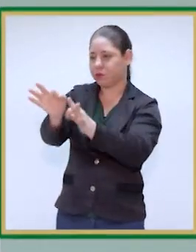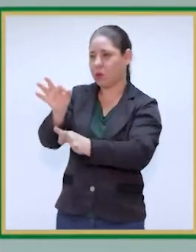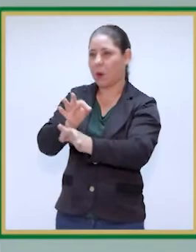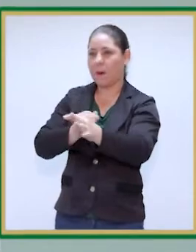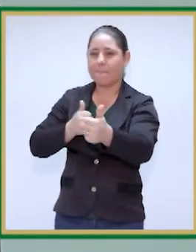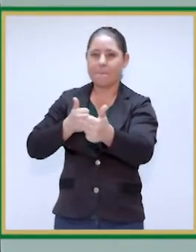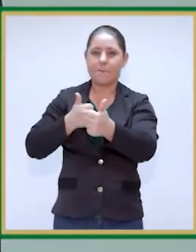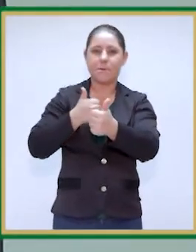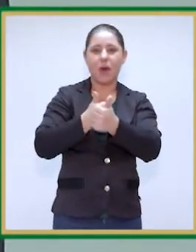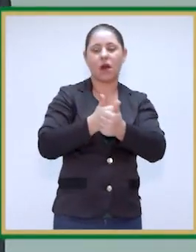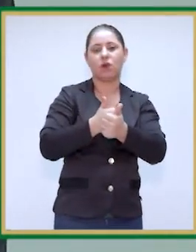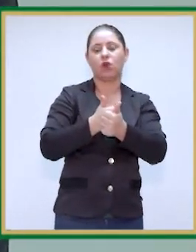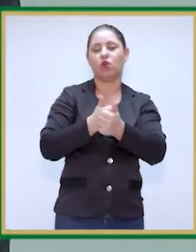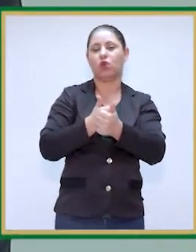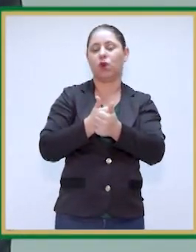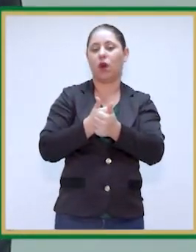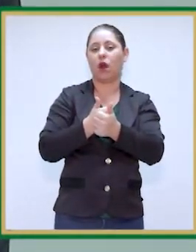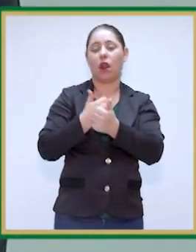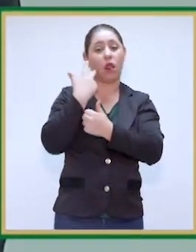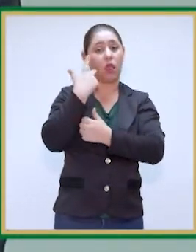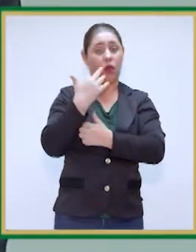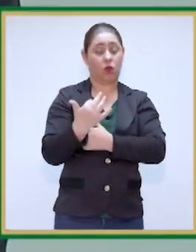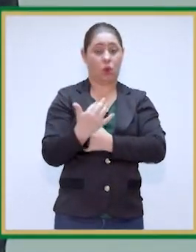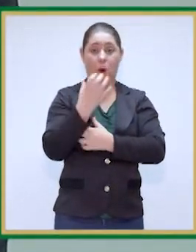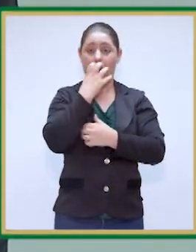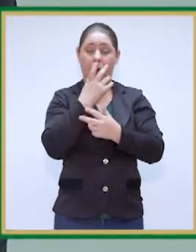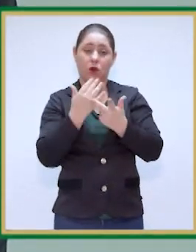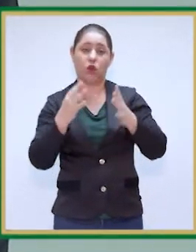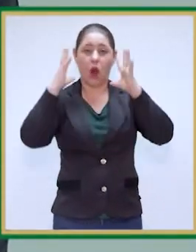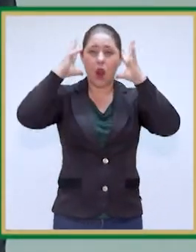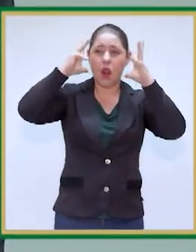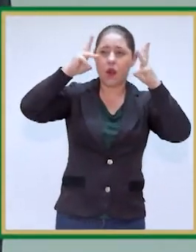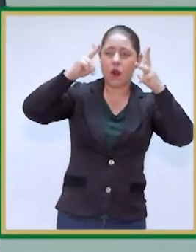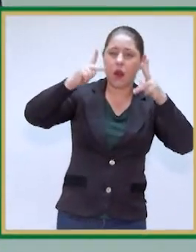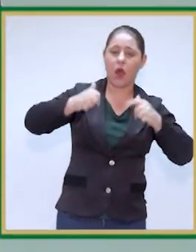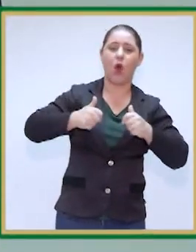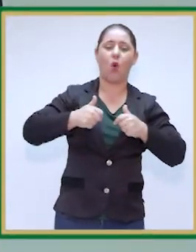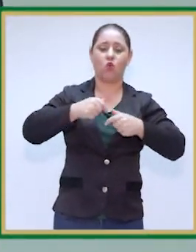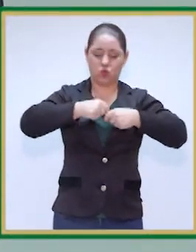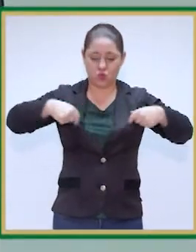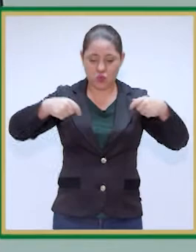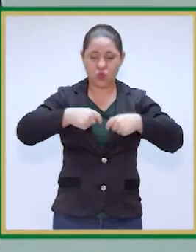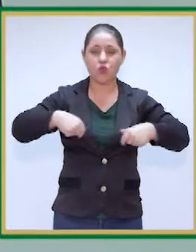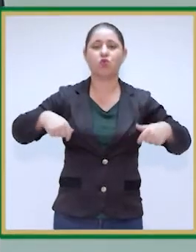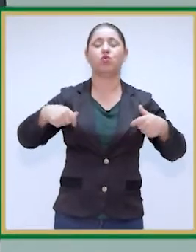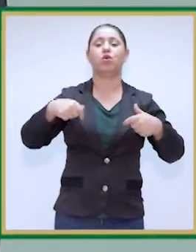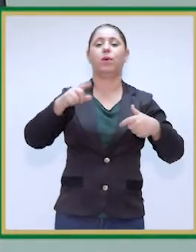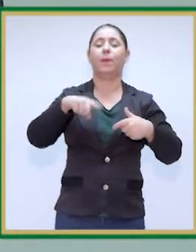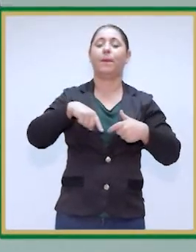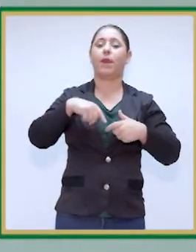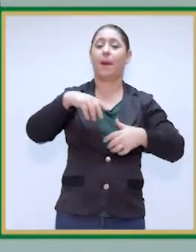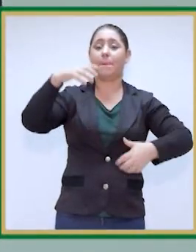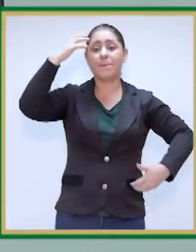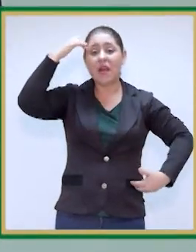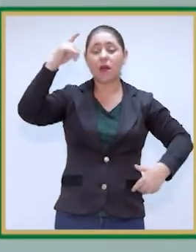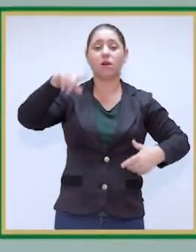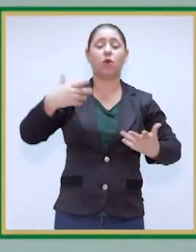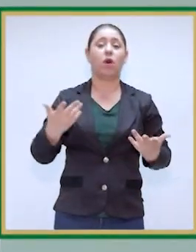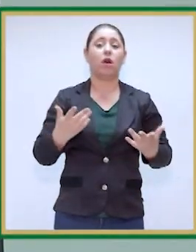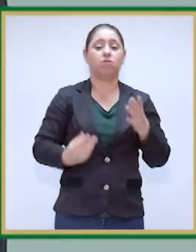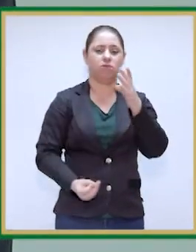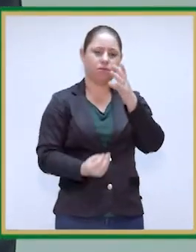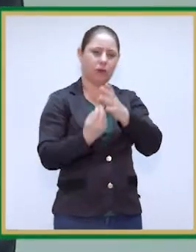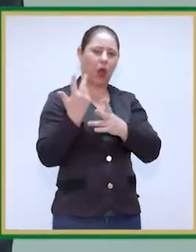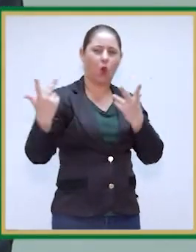um habitat mais próximo ao habitat natural daquele animal. Então, se é um leão, se é um tigre, se é um macaco. Então, a gente se esforça